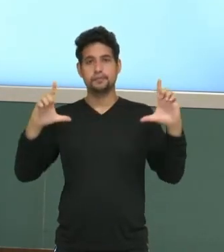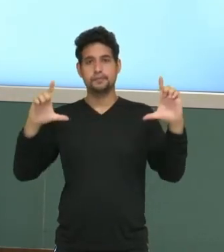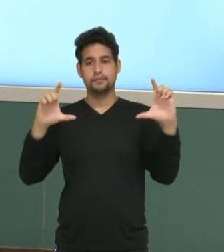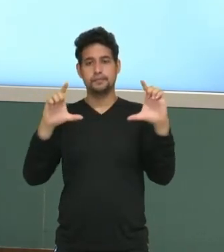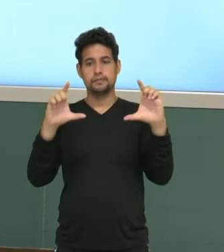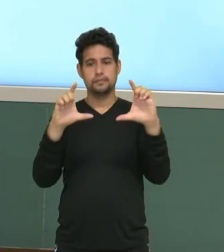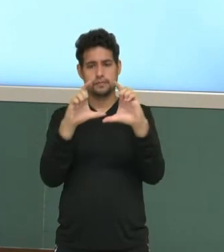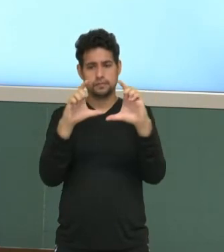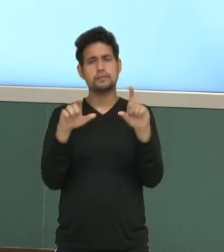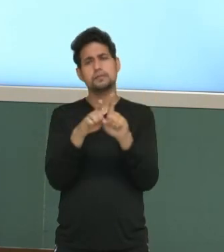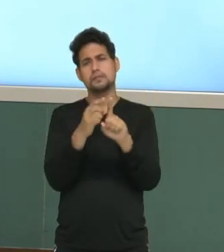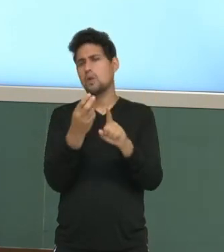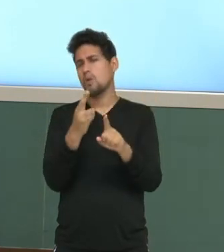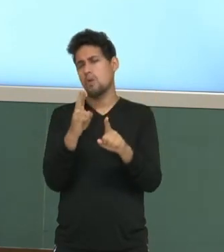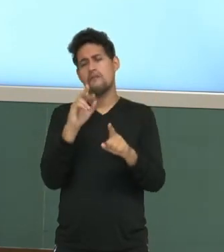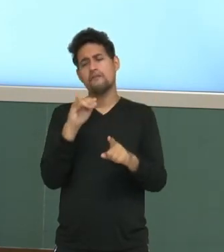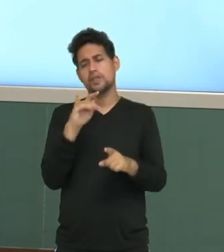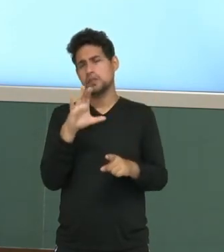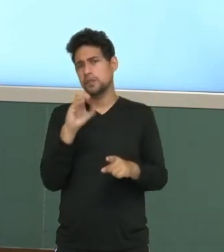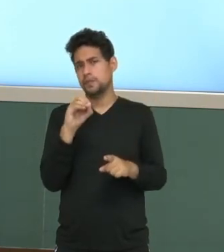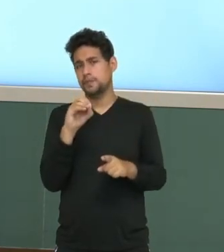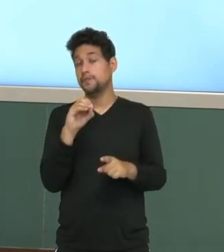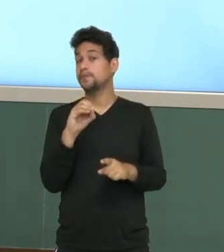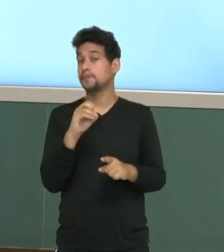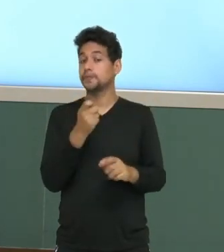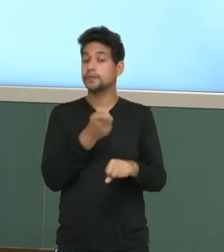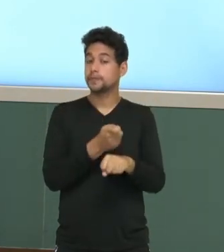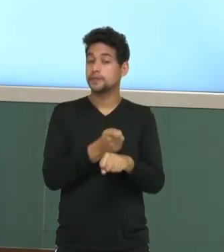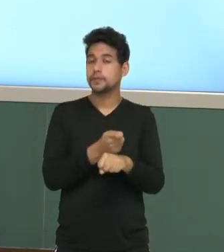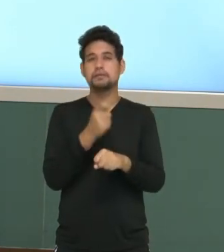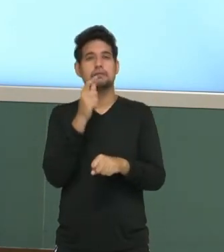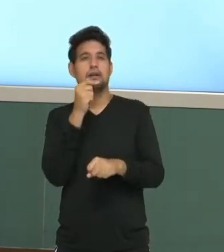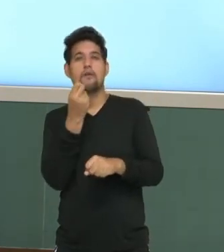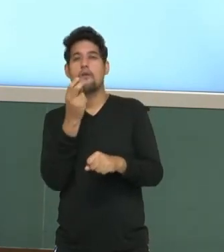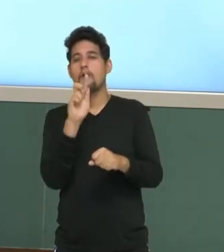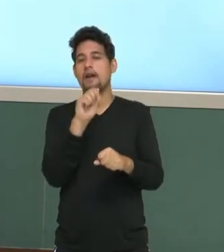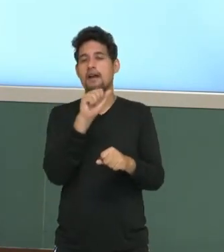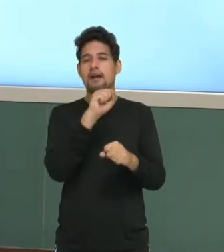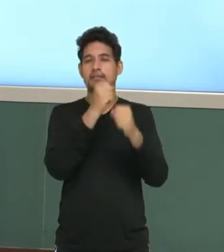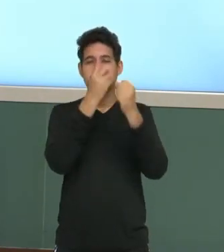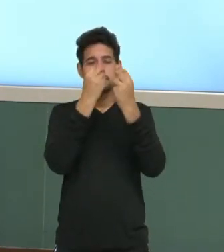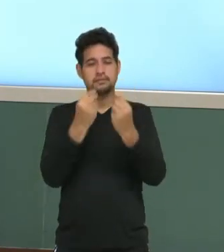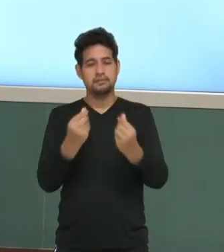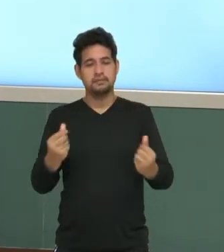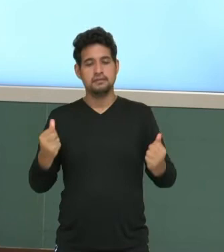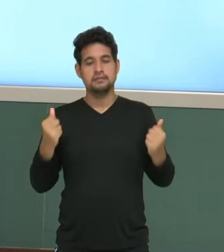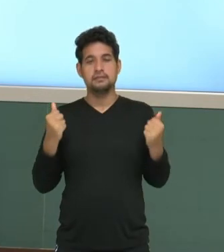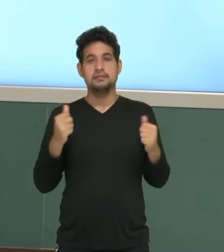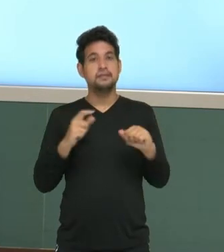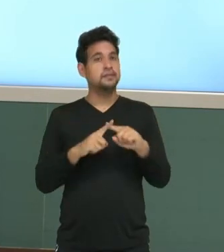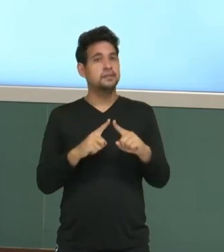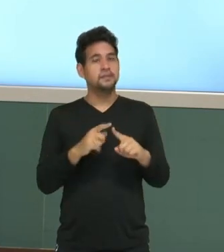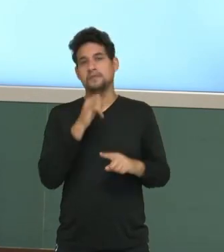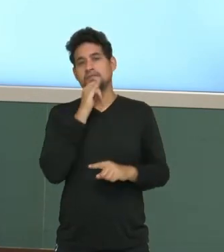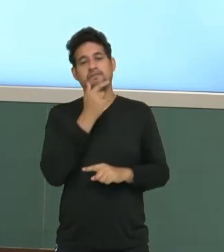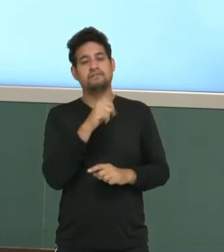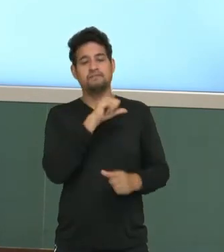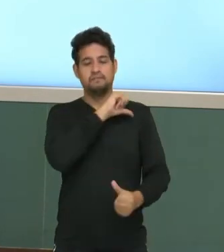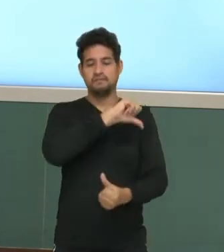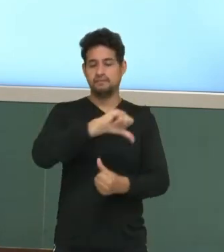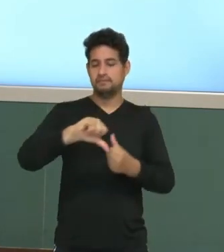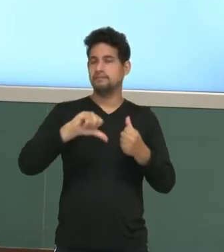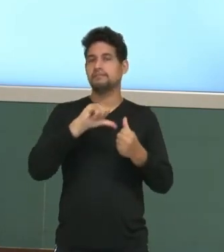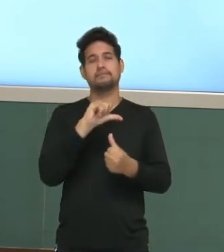sua aparência ou no estado físico, sólido, líquido ou gasoso. Mas que não gera uma alteração na